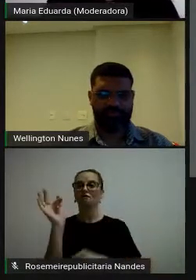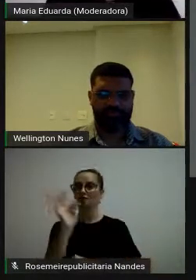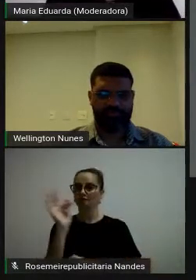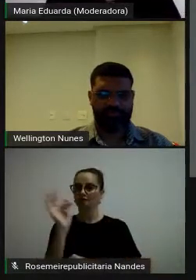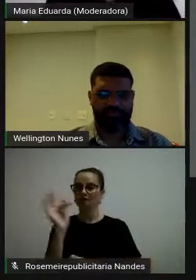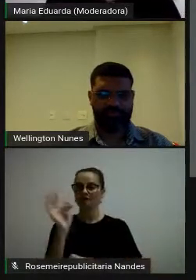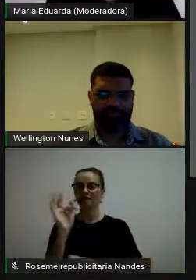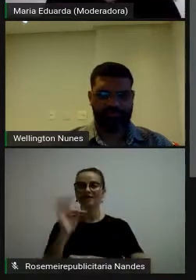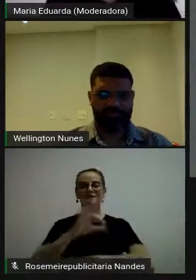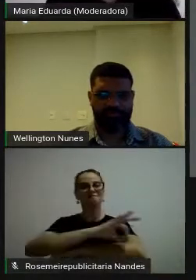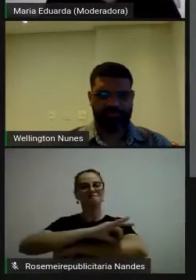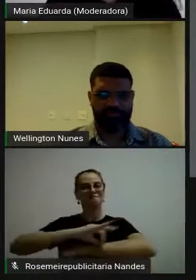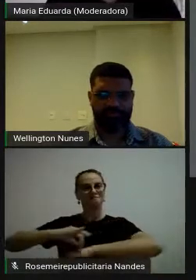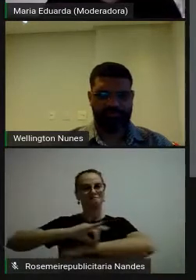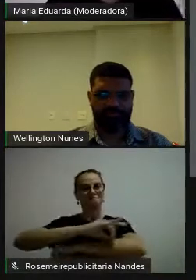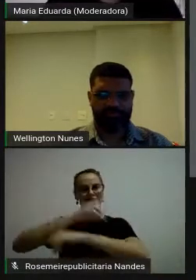Ambiental,